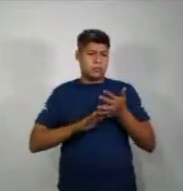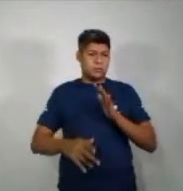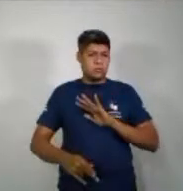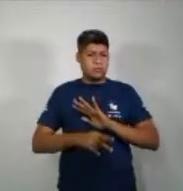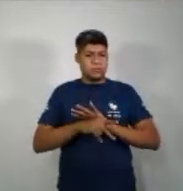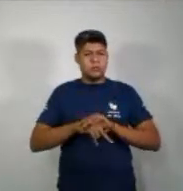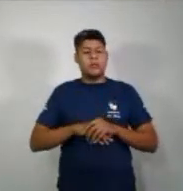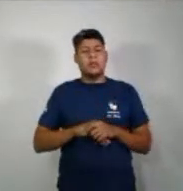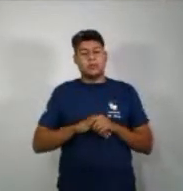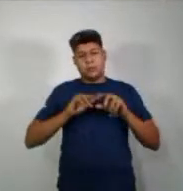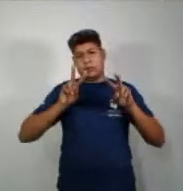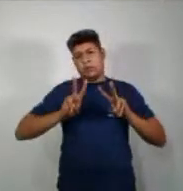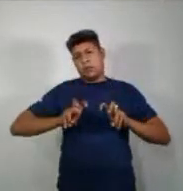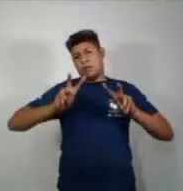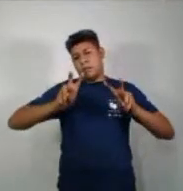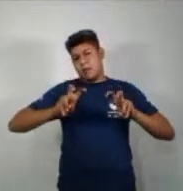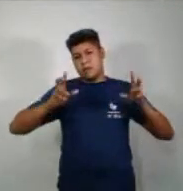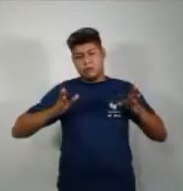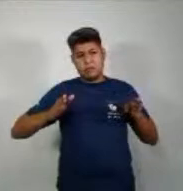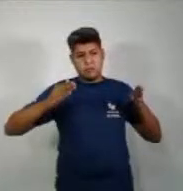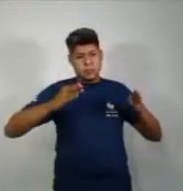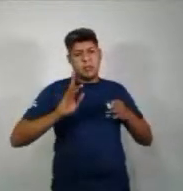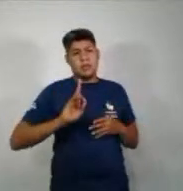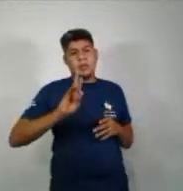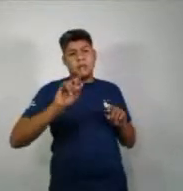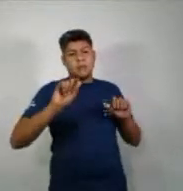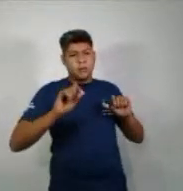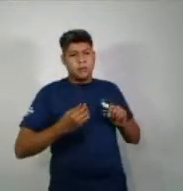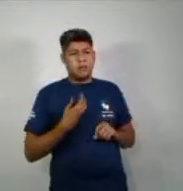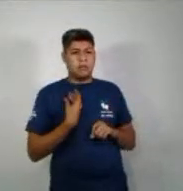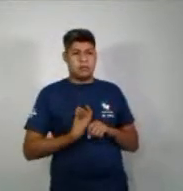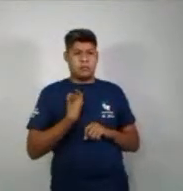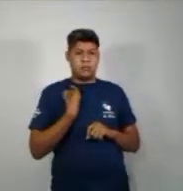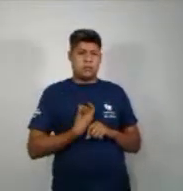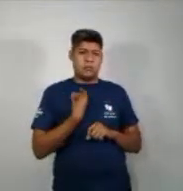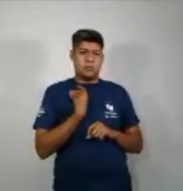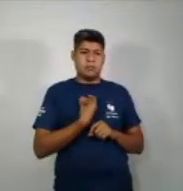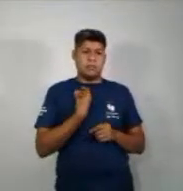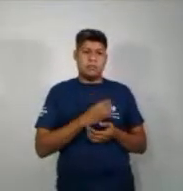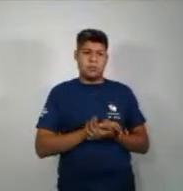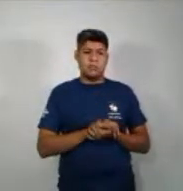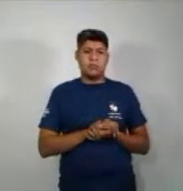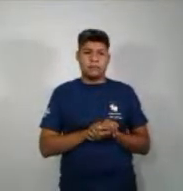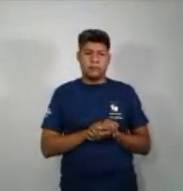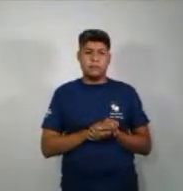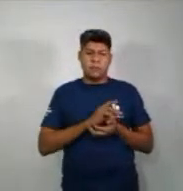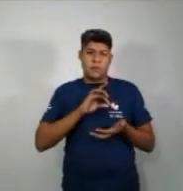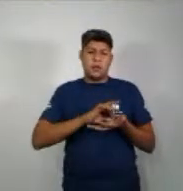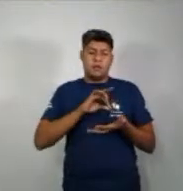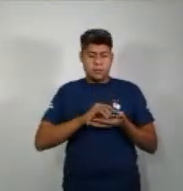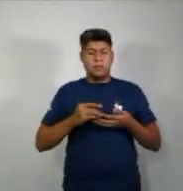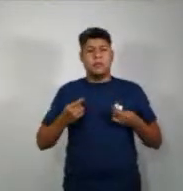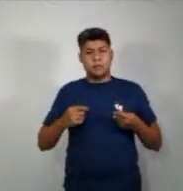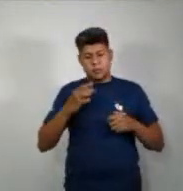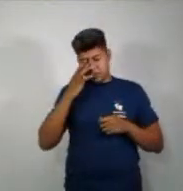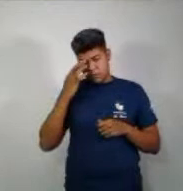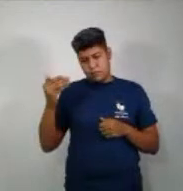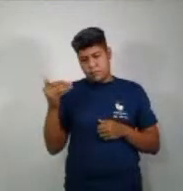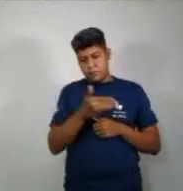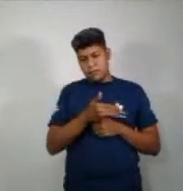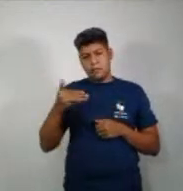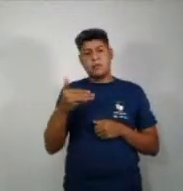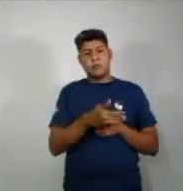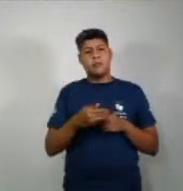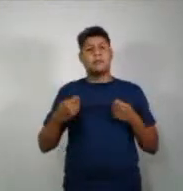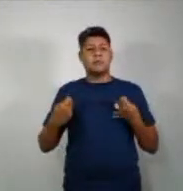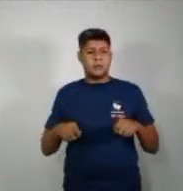são temas que vão estar, acho que sempre, né, presente, e realmente precisam estar, né? Acho que realmente precisam